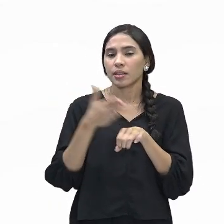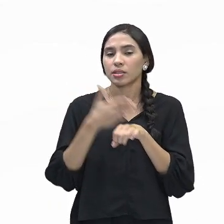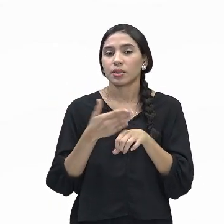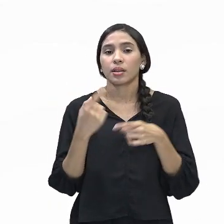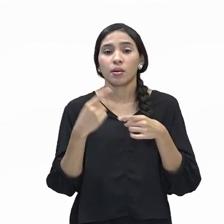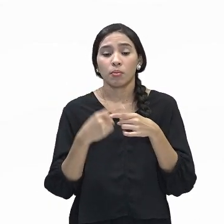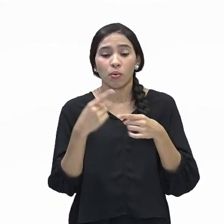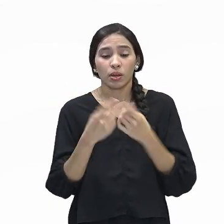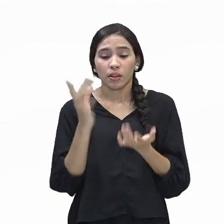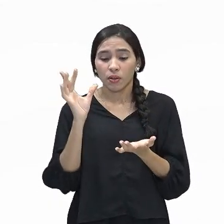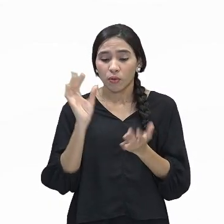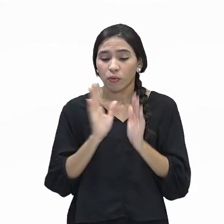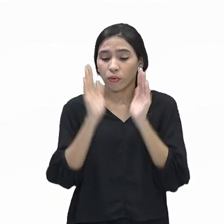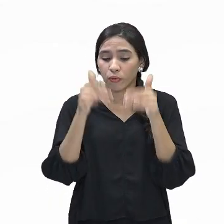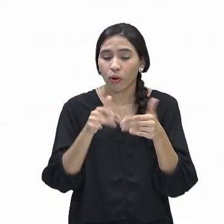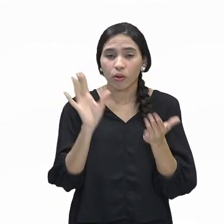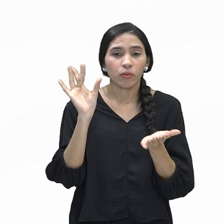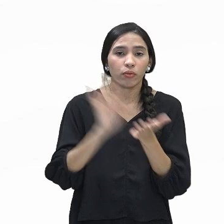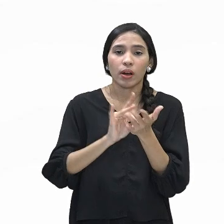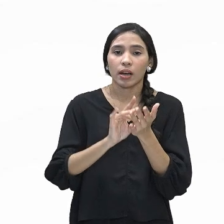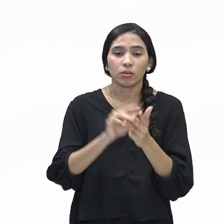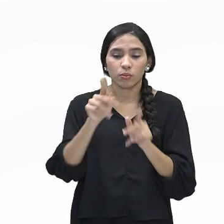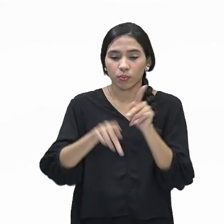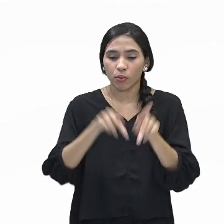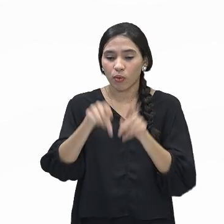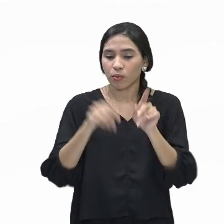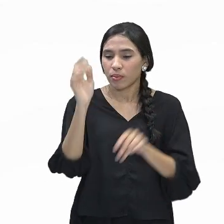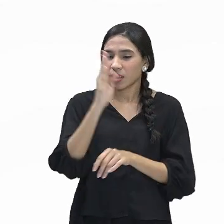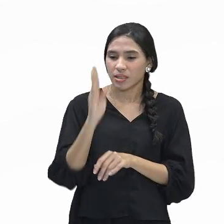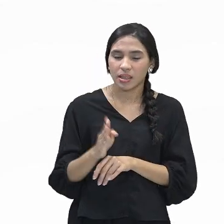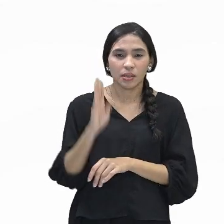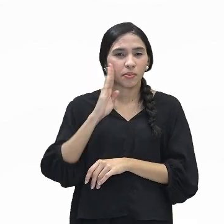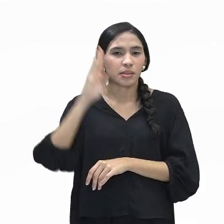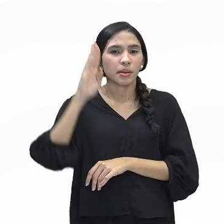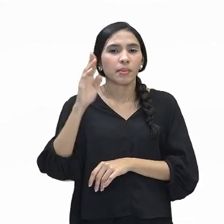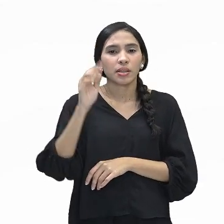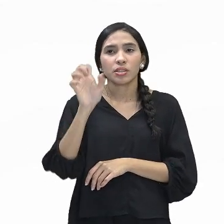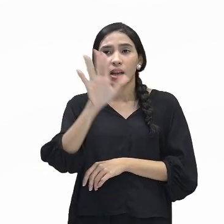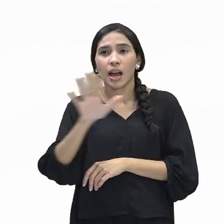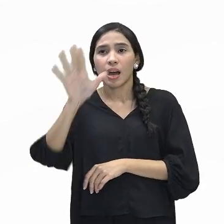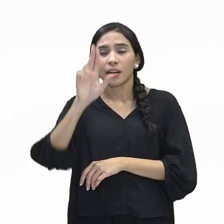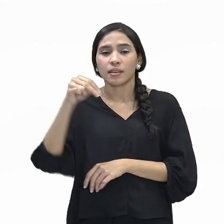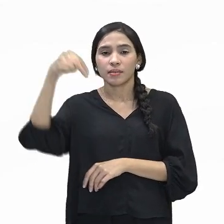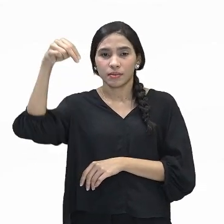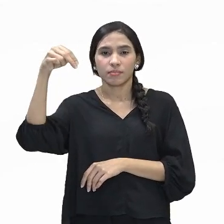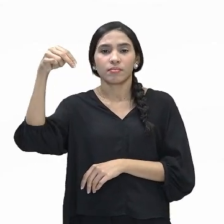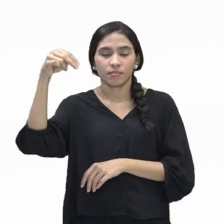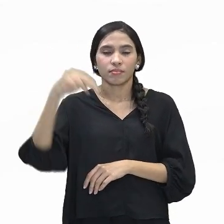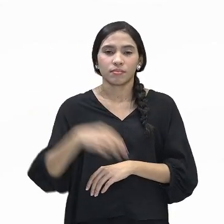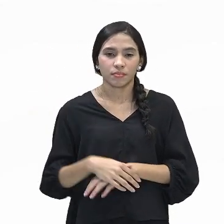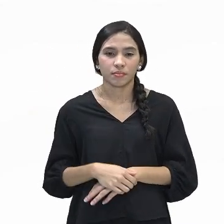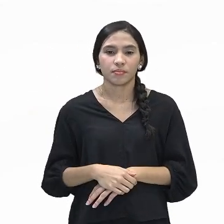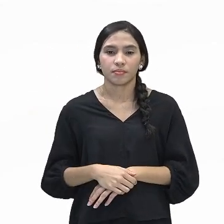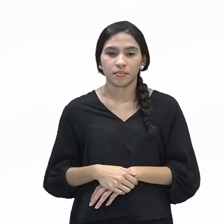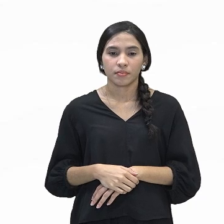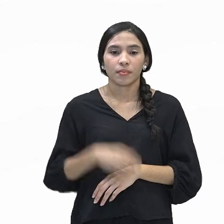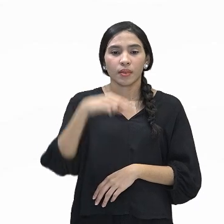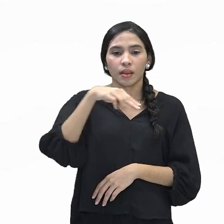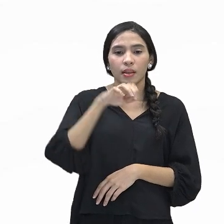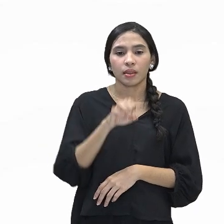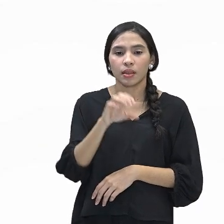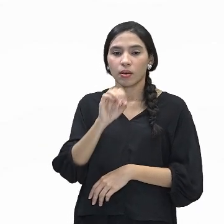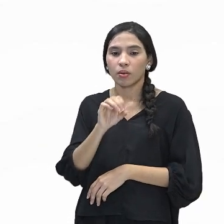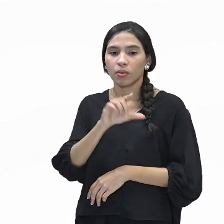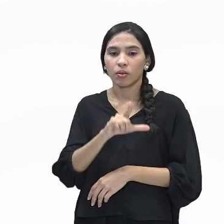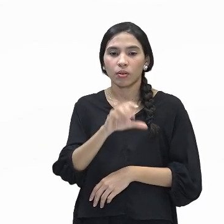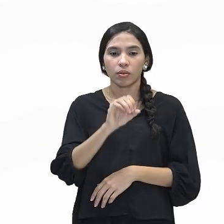da realidade do povo brasileiro, principalmente lá do Nordeste, né? Do sertão, no caso. Neologismo.